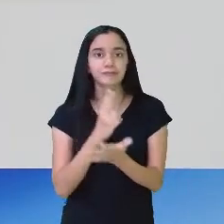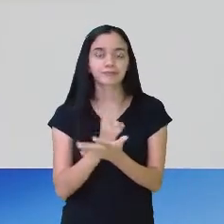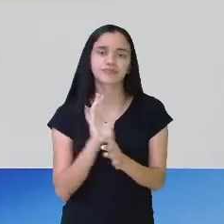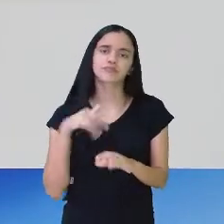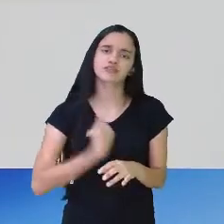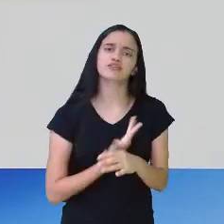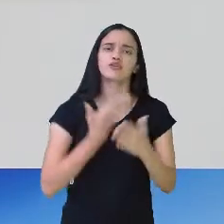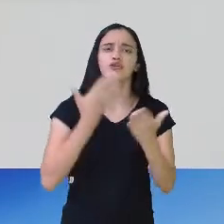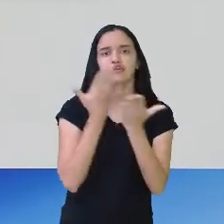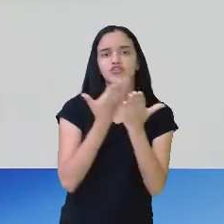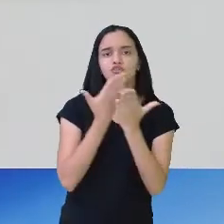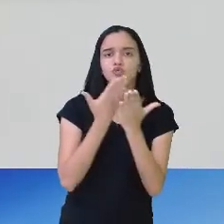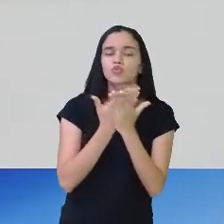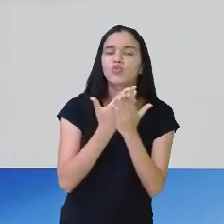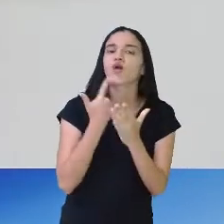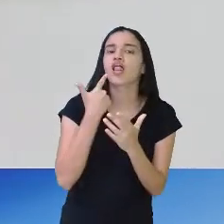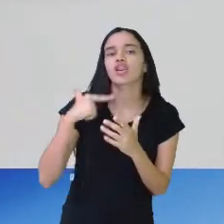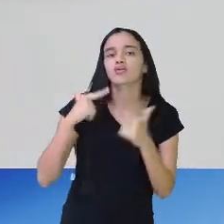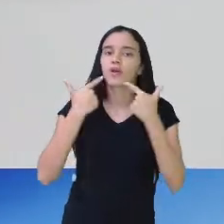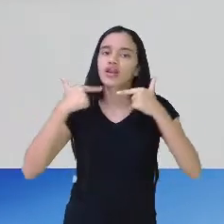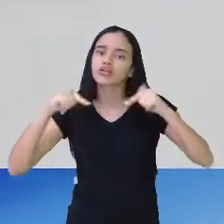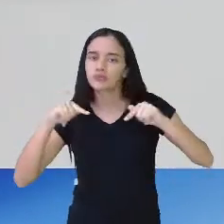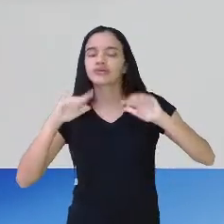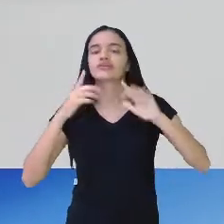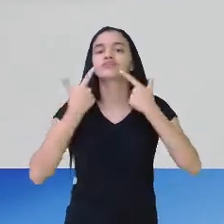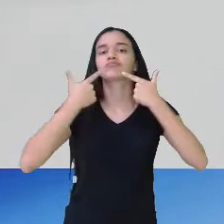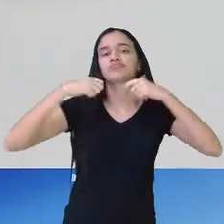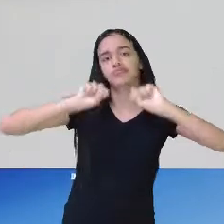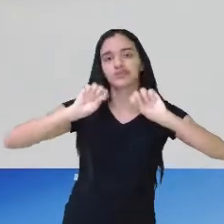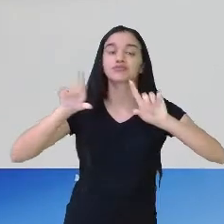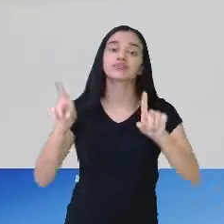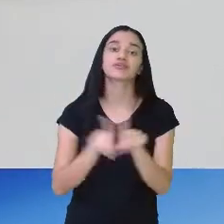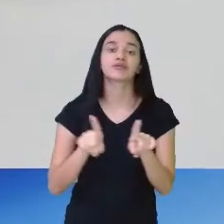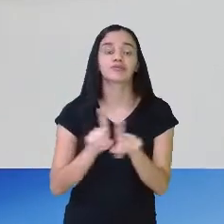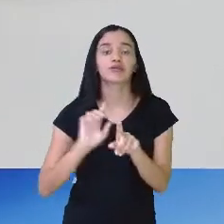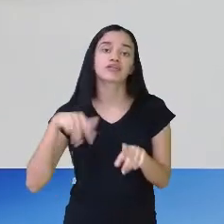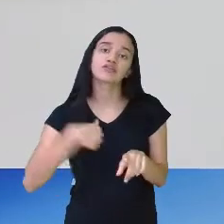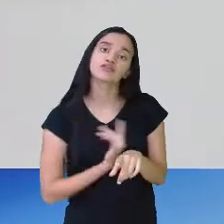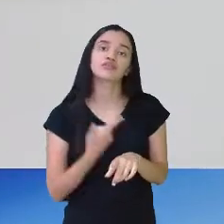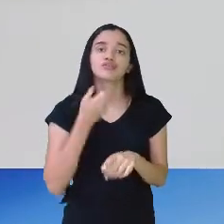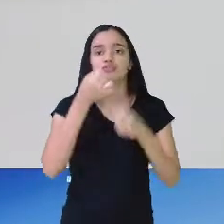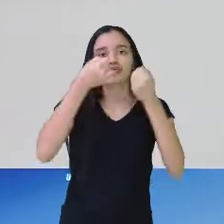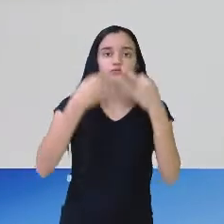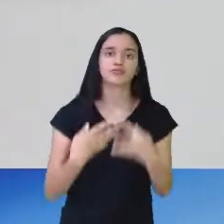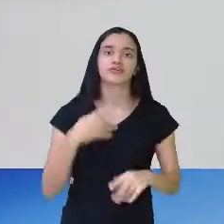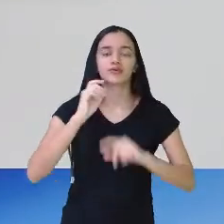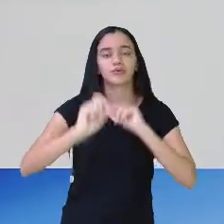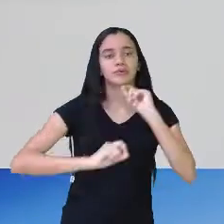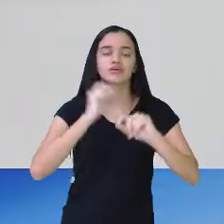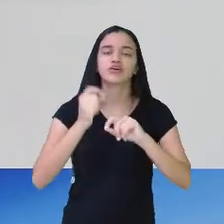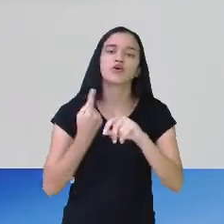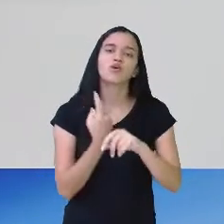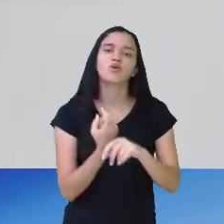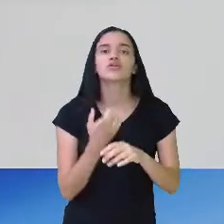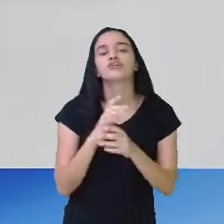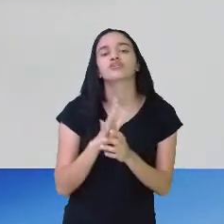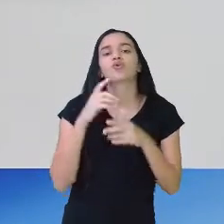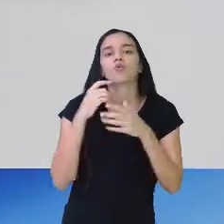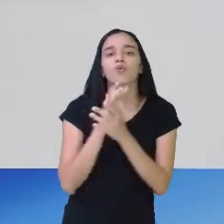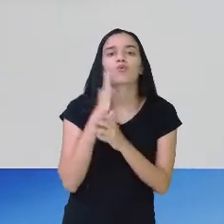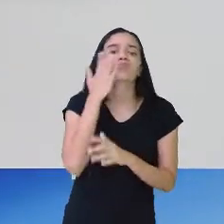Quando a gente estuda, né, língua, linguagem, linguística e tal, a gente diz assim que o único